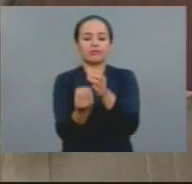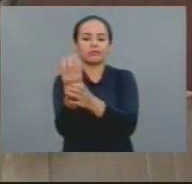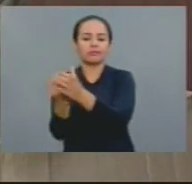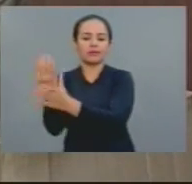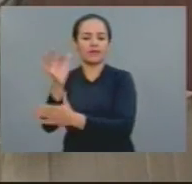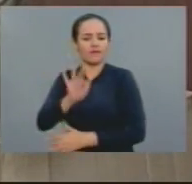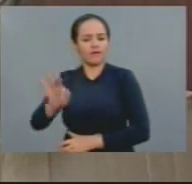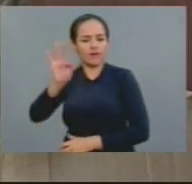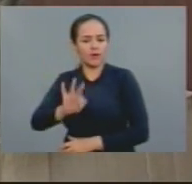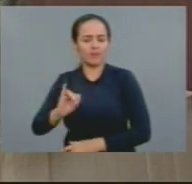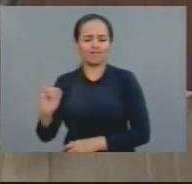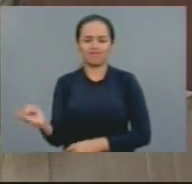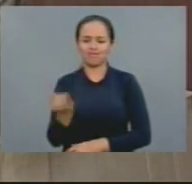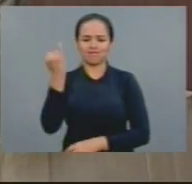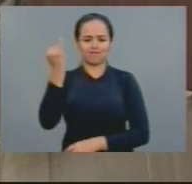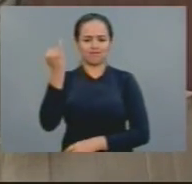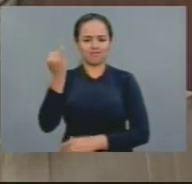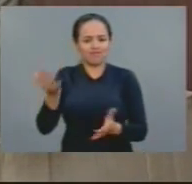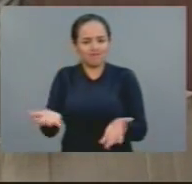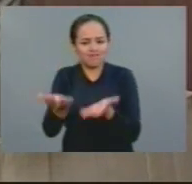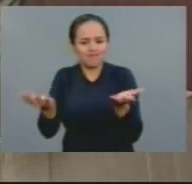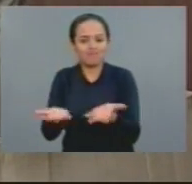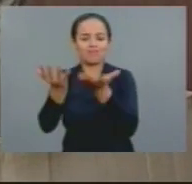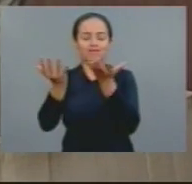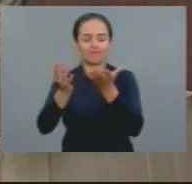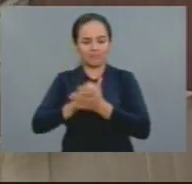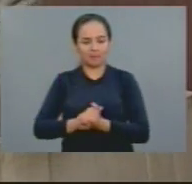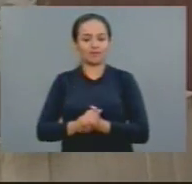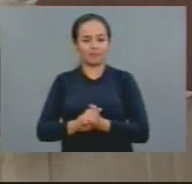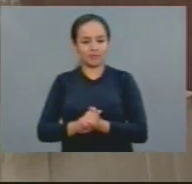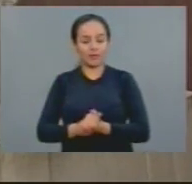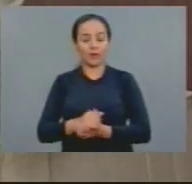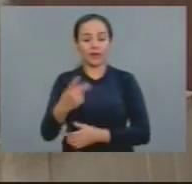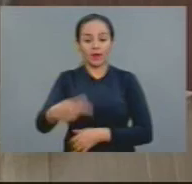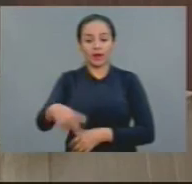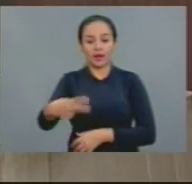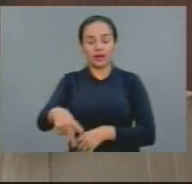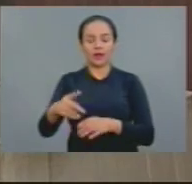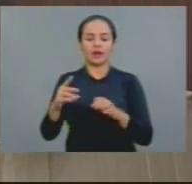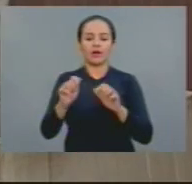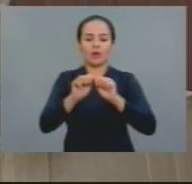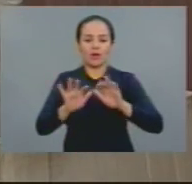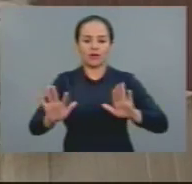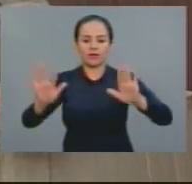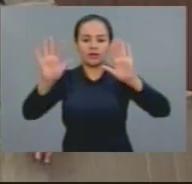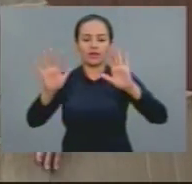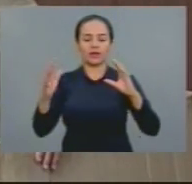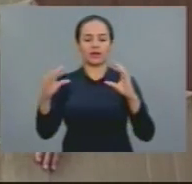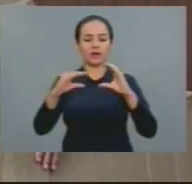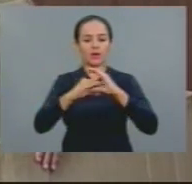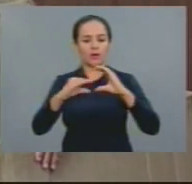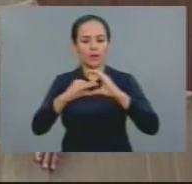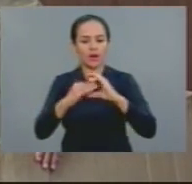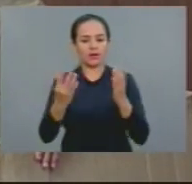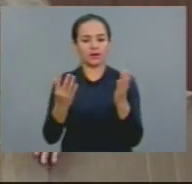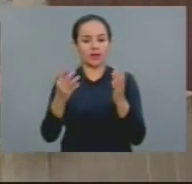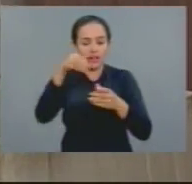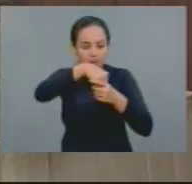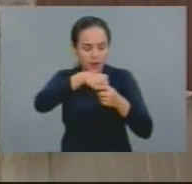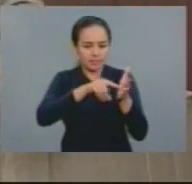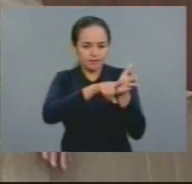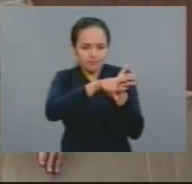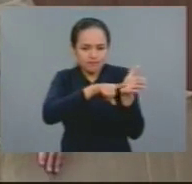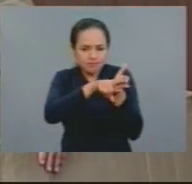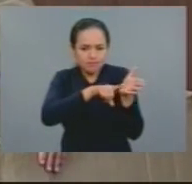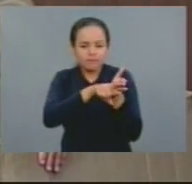além do ensino, as universidades estaduais do Ceará são absolutamente estratégicas para a pesquisa. Nós